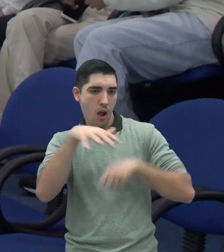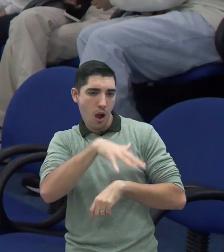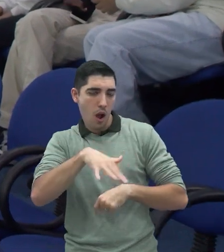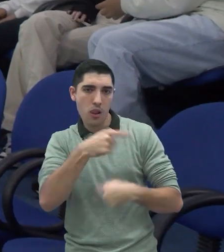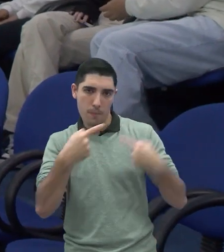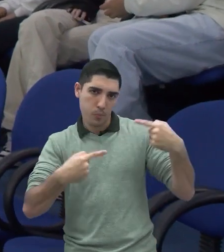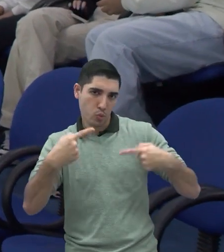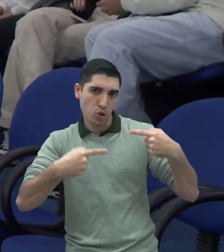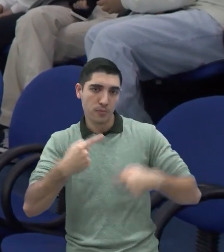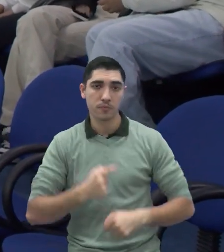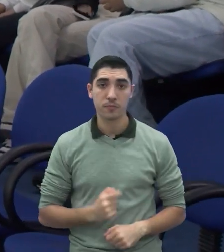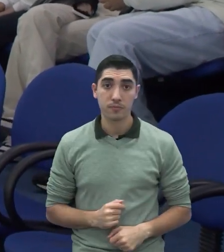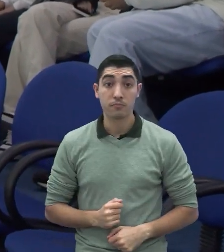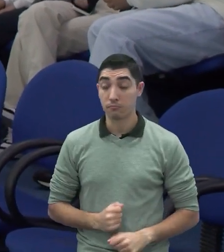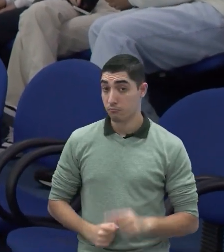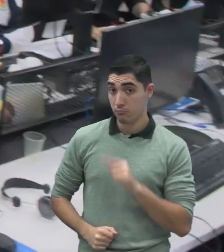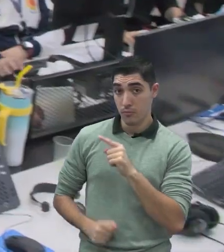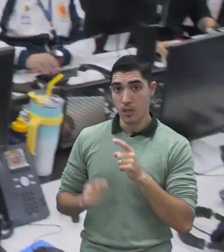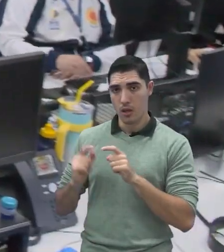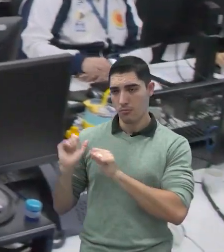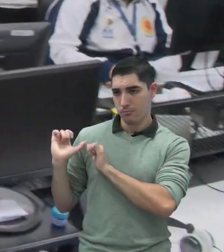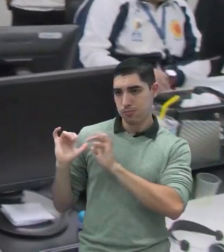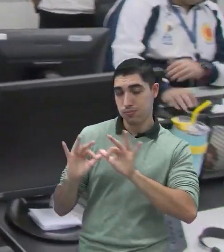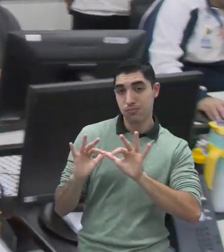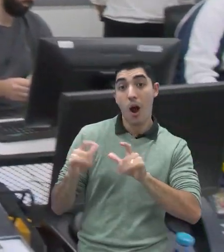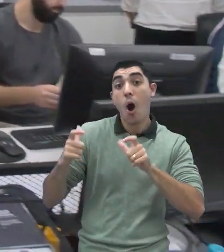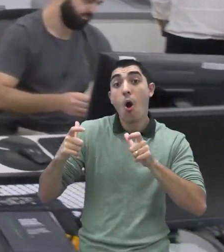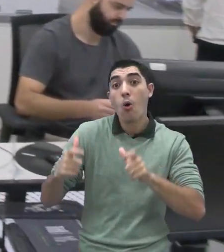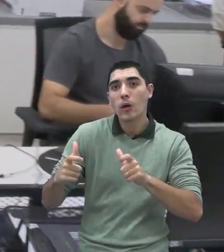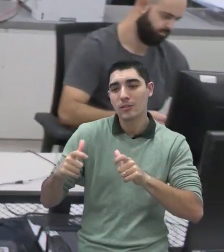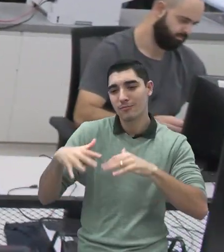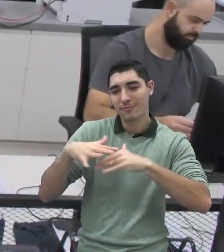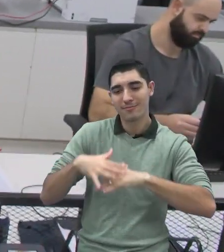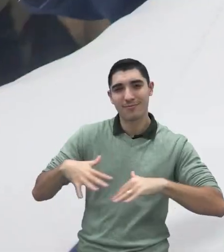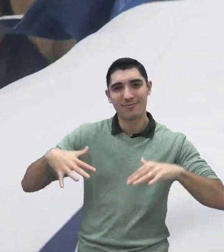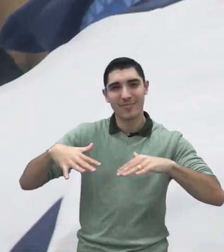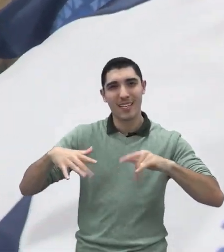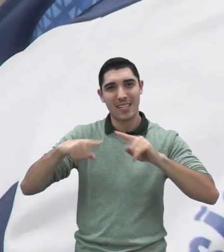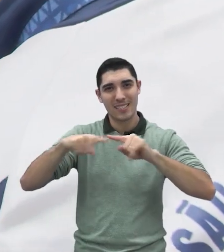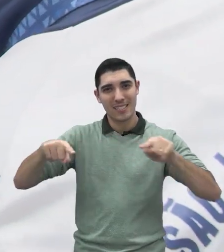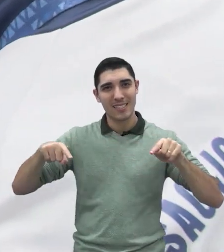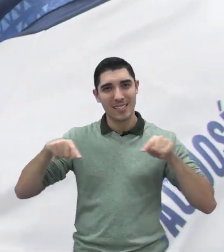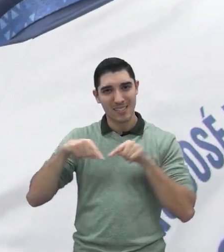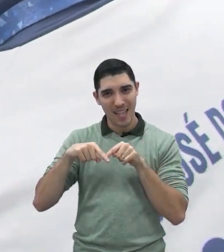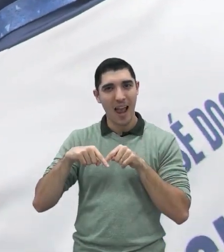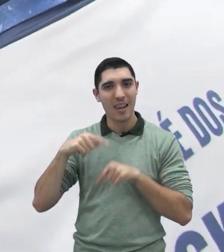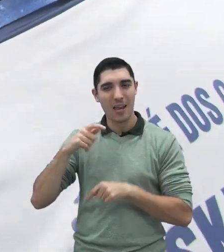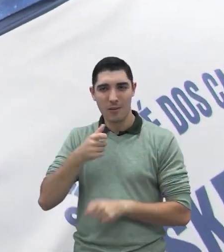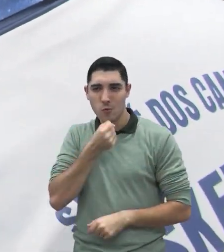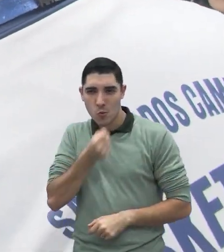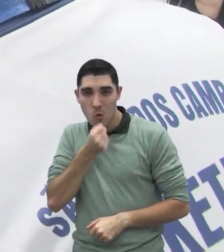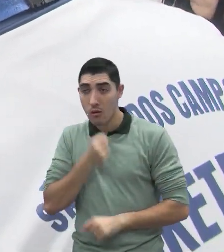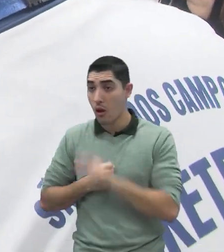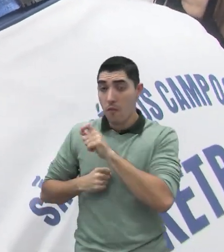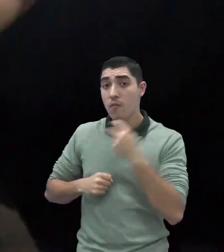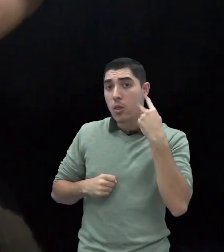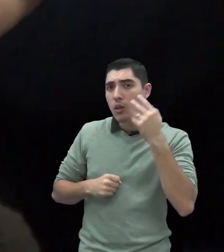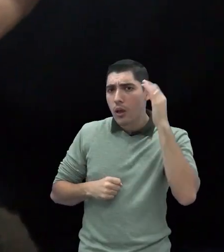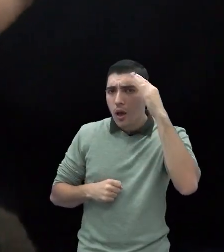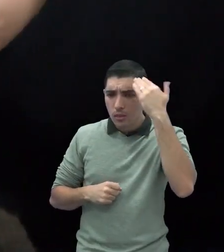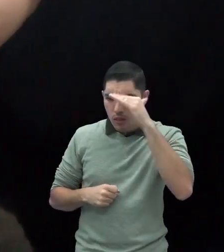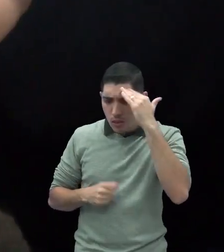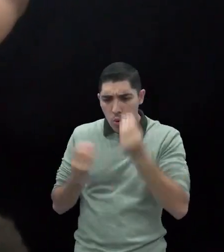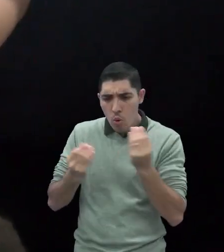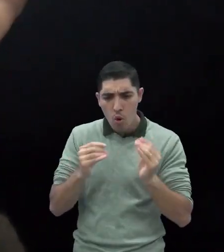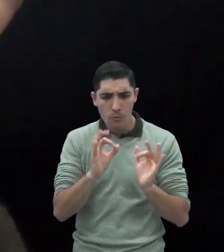a política mesmo, né? Local. O tour começou no coração da TV. Na redação, os alunos puderam descobrir como